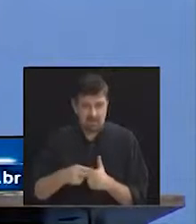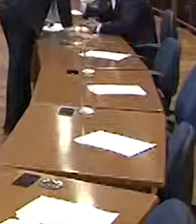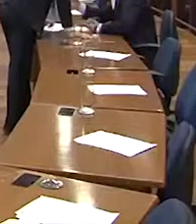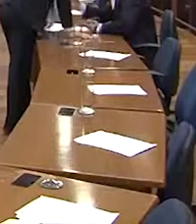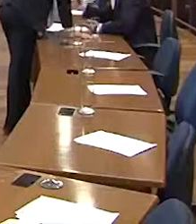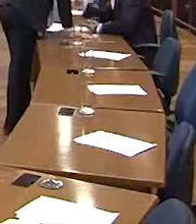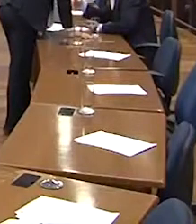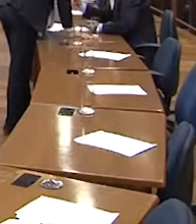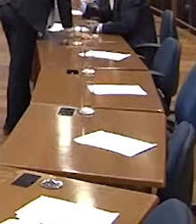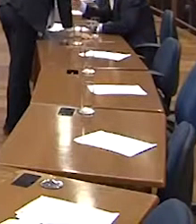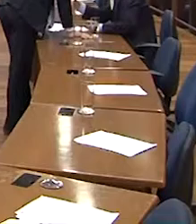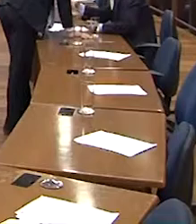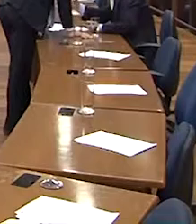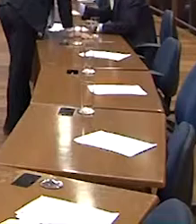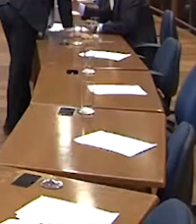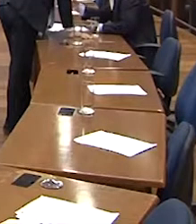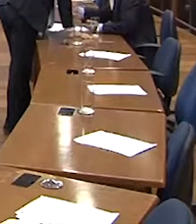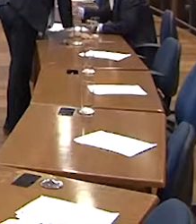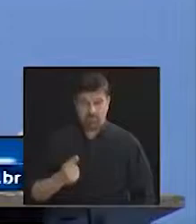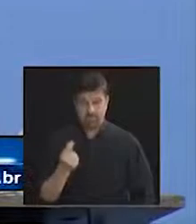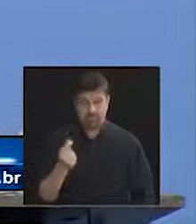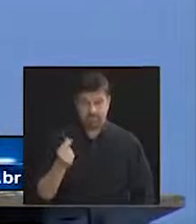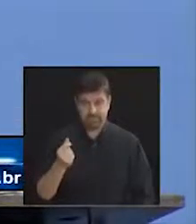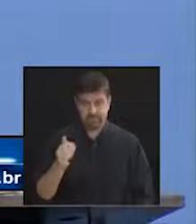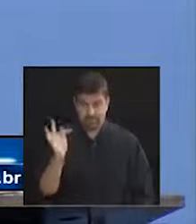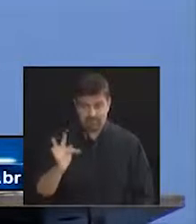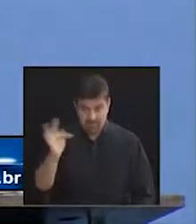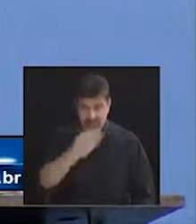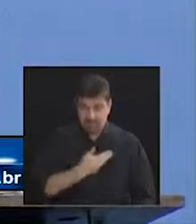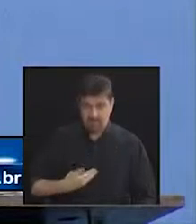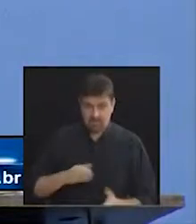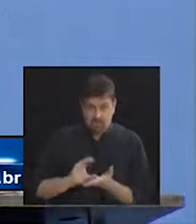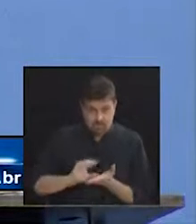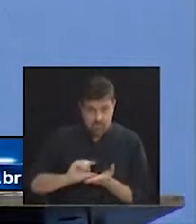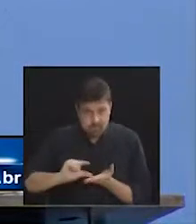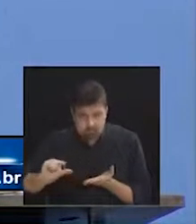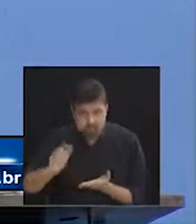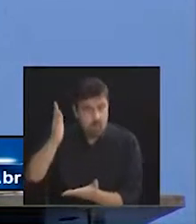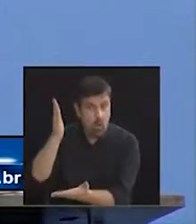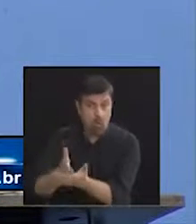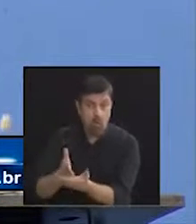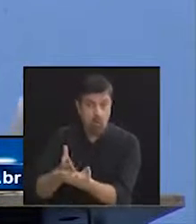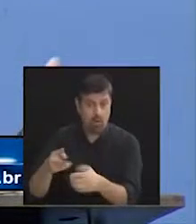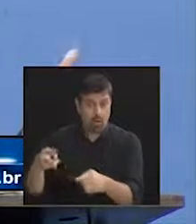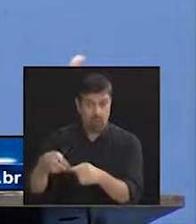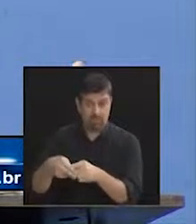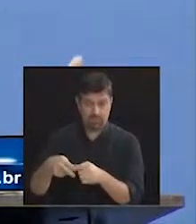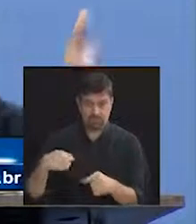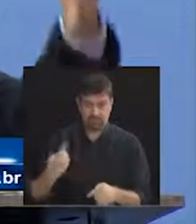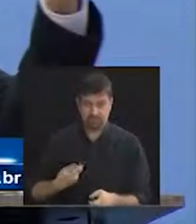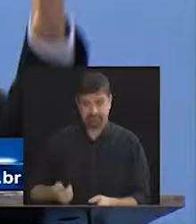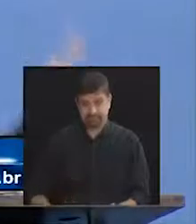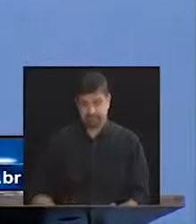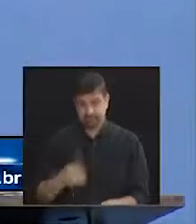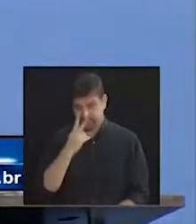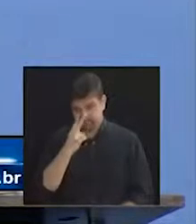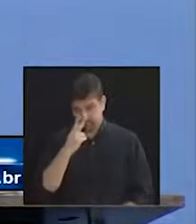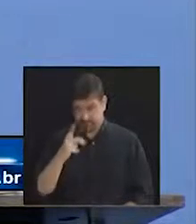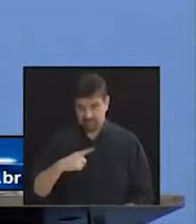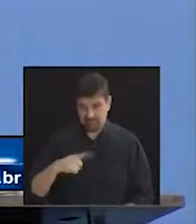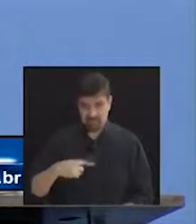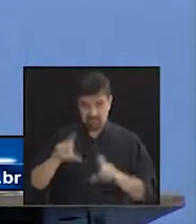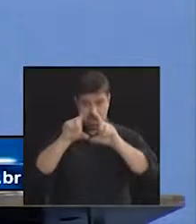mais por fim o vereador criticou o corte de verbas para educação feito pelo governo federal com esse lema